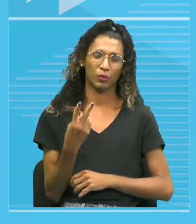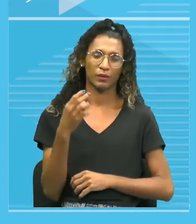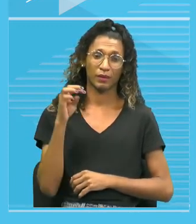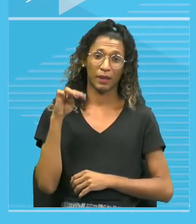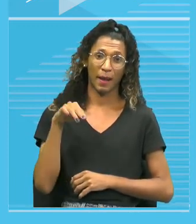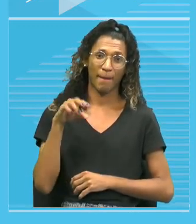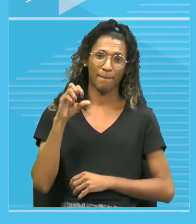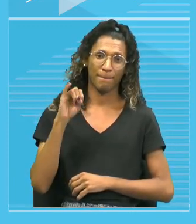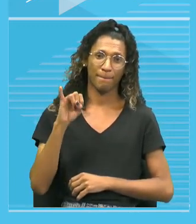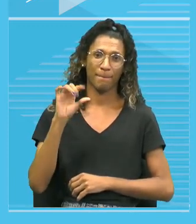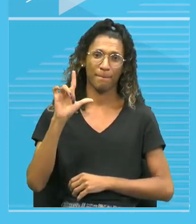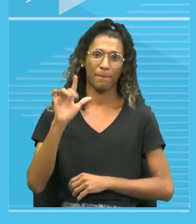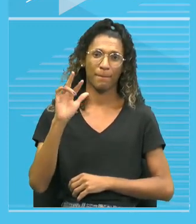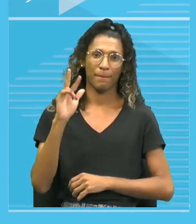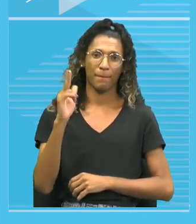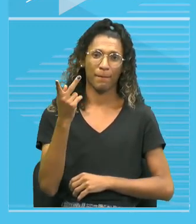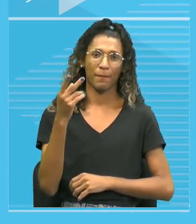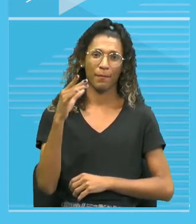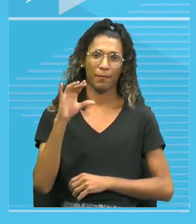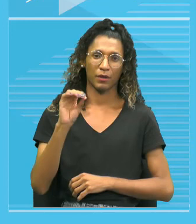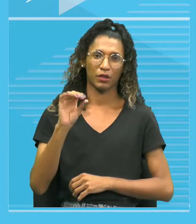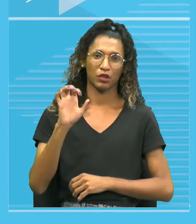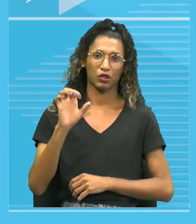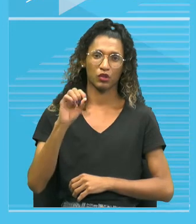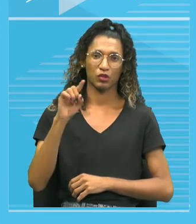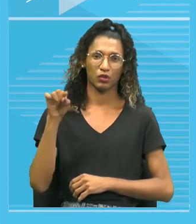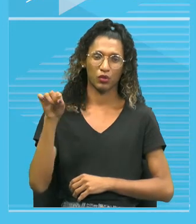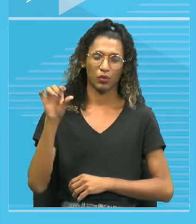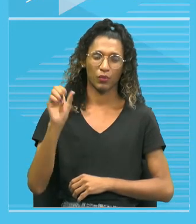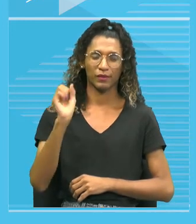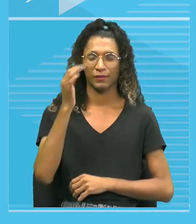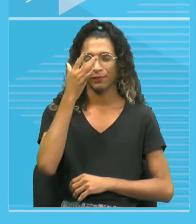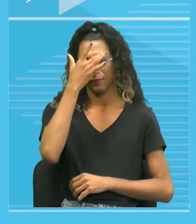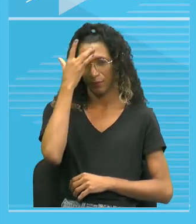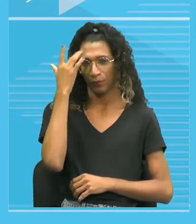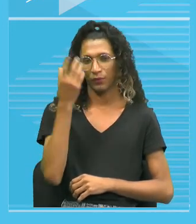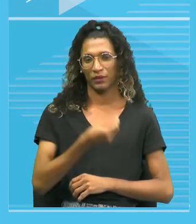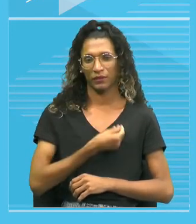não é isso? De habitantes. O Brasil hoje tem cerca de 215